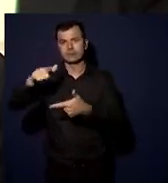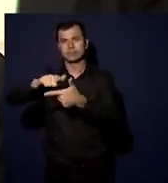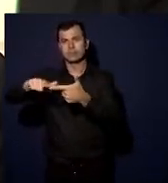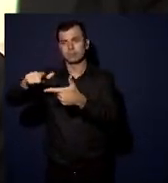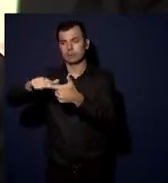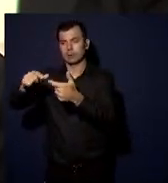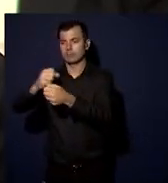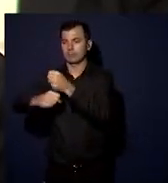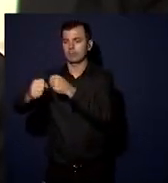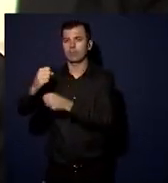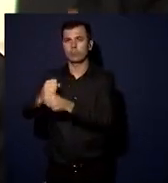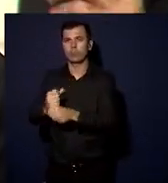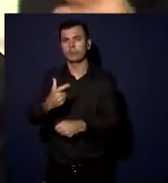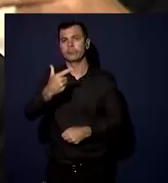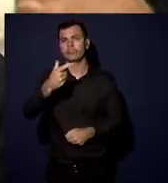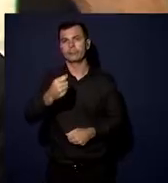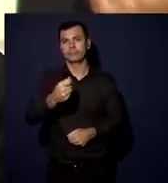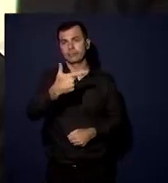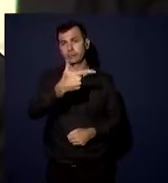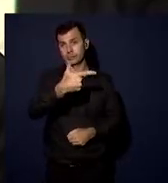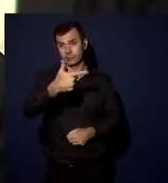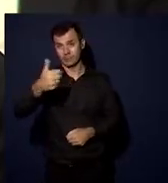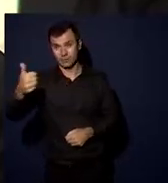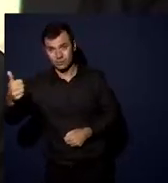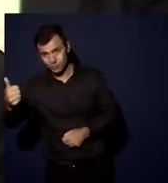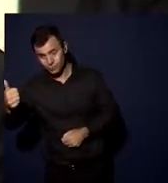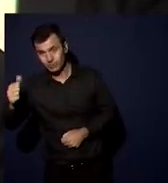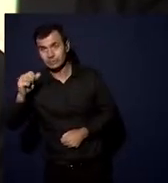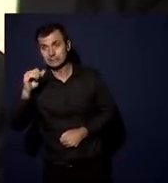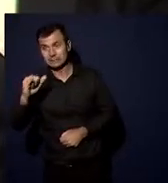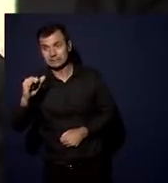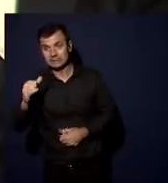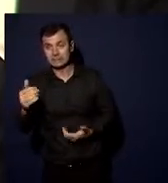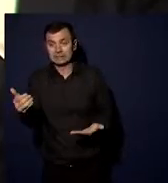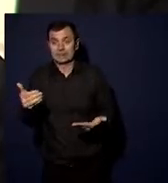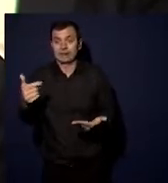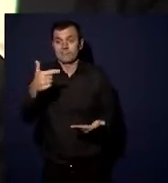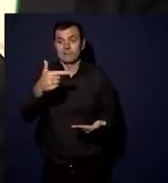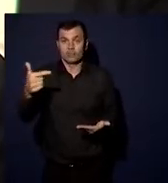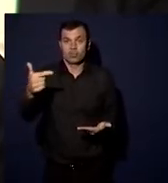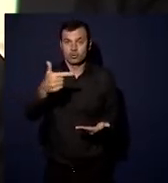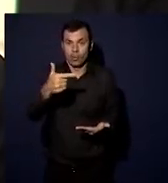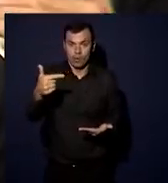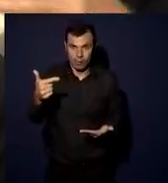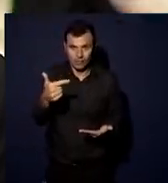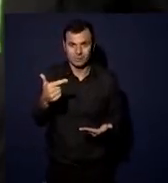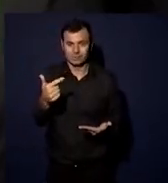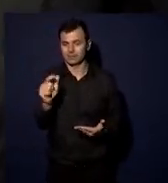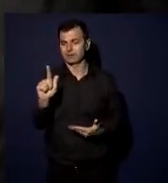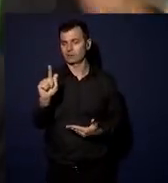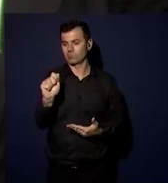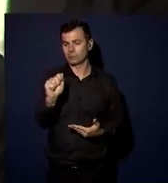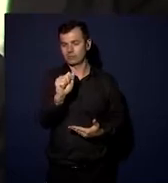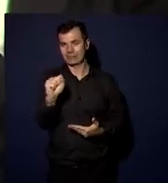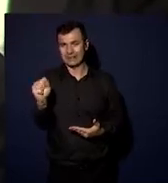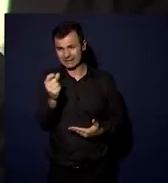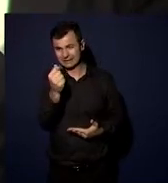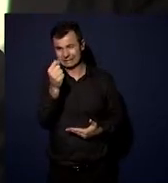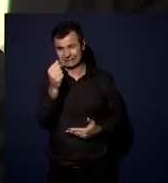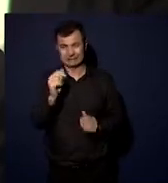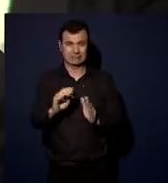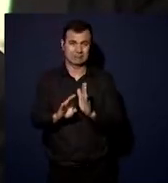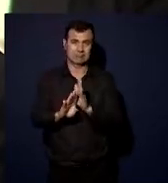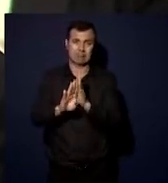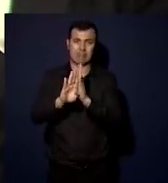de 2021 se ela tivesse acontecido em 2022 com preço que subiu né o